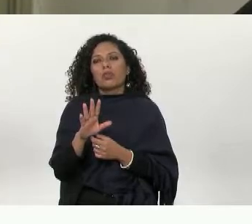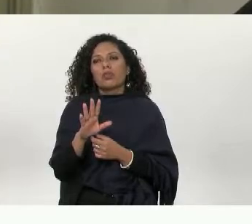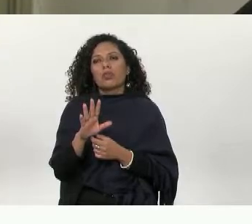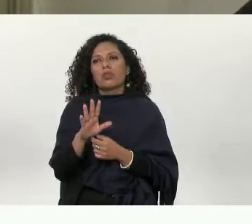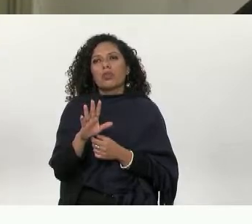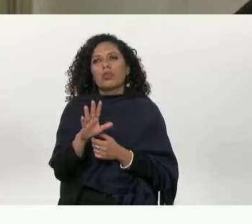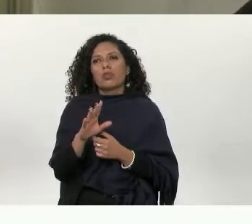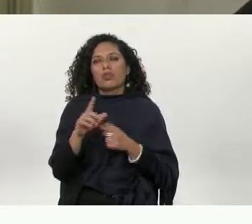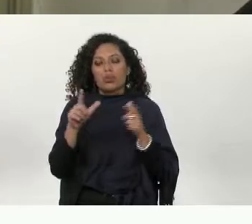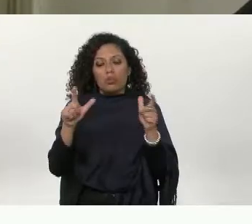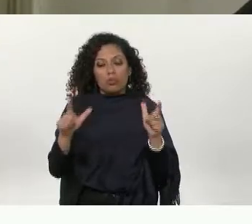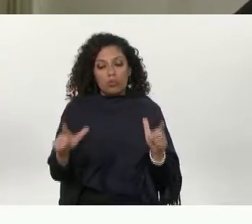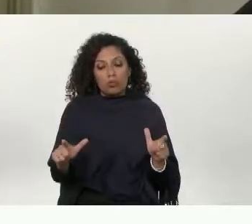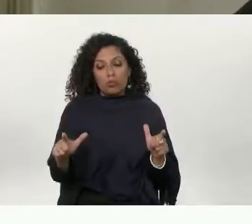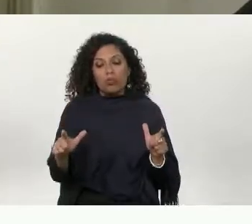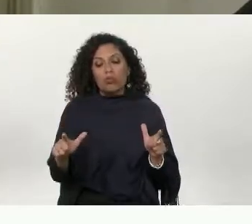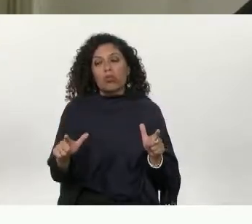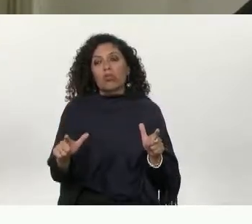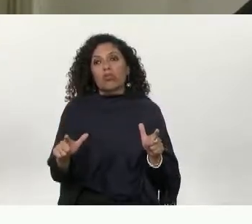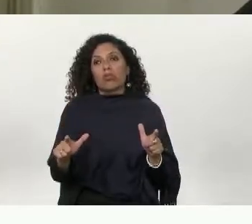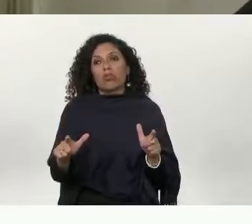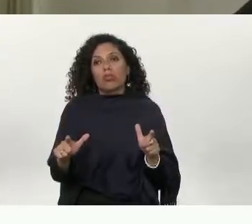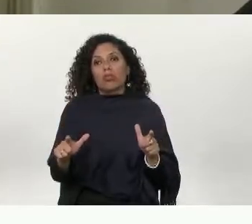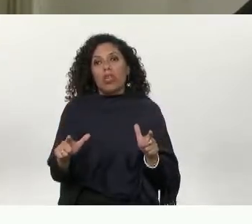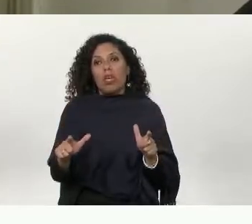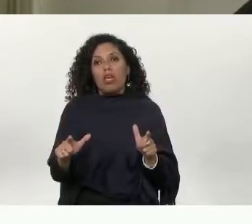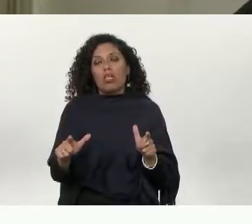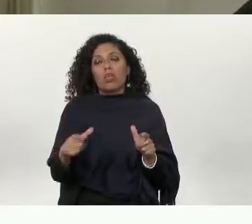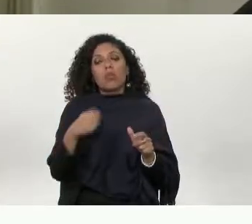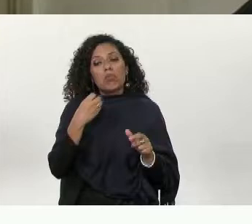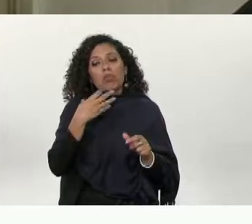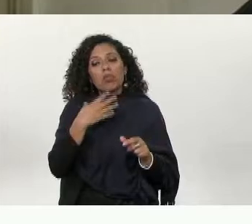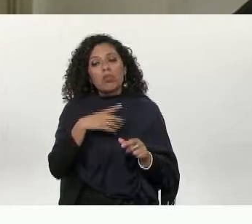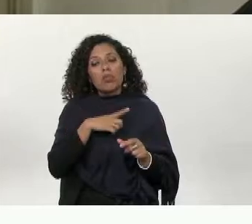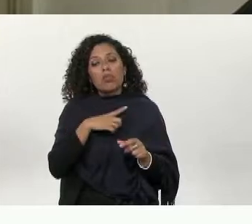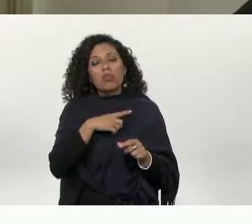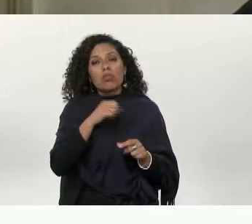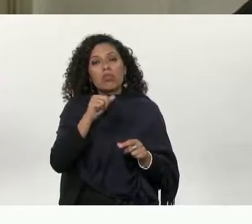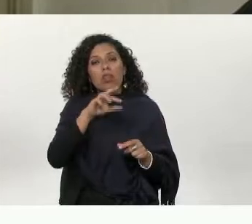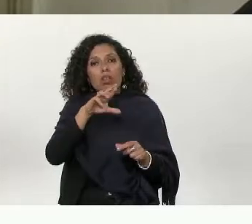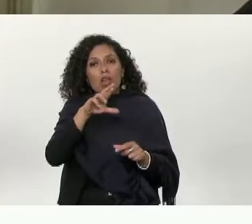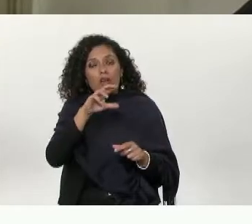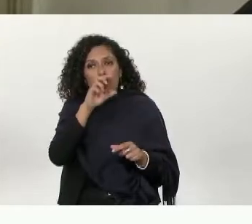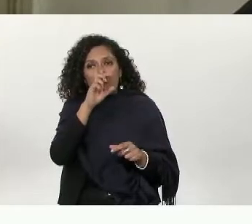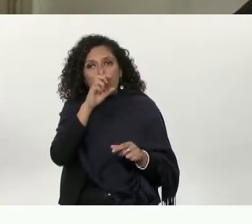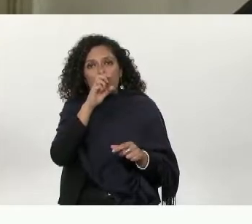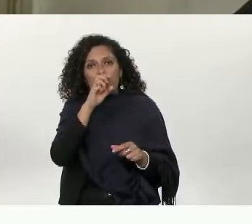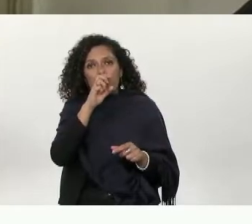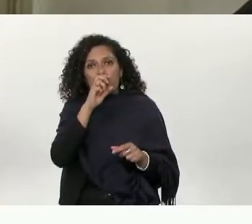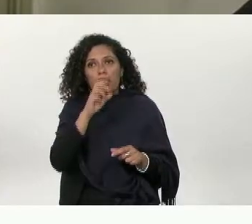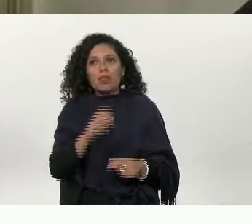o auditório era a única que tinha, inclusive, ar-condicionado nessa auditório.